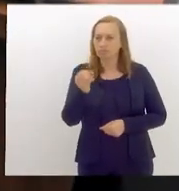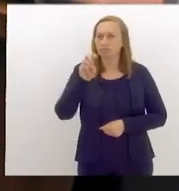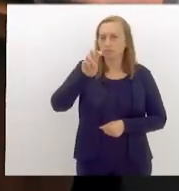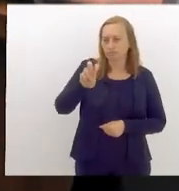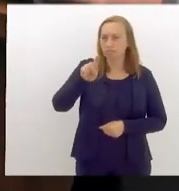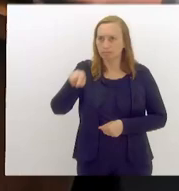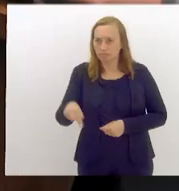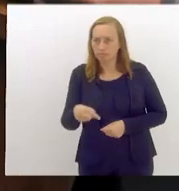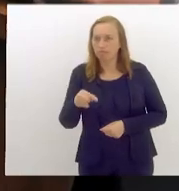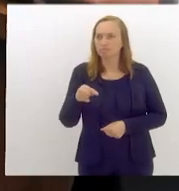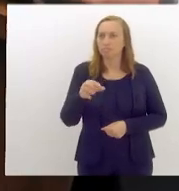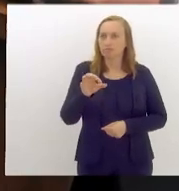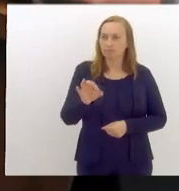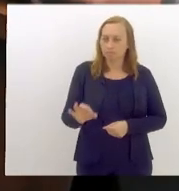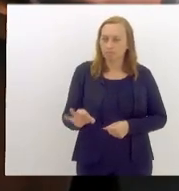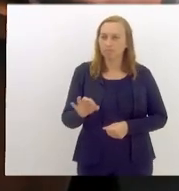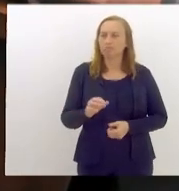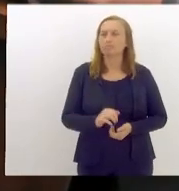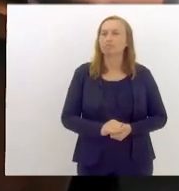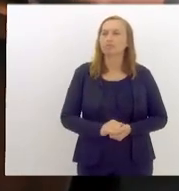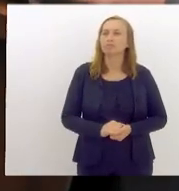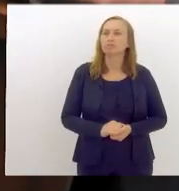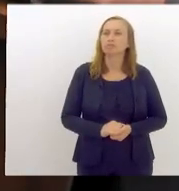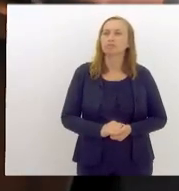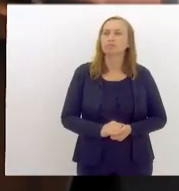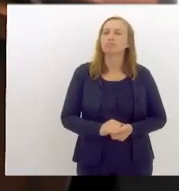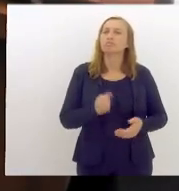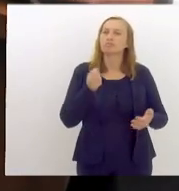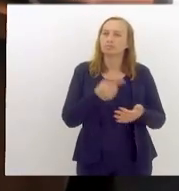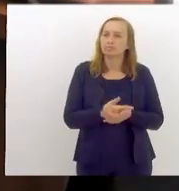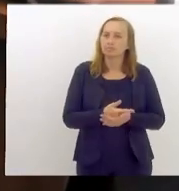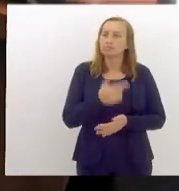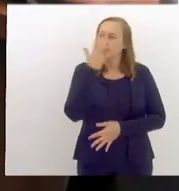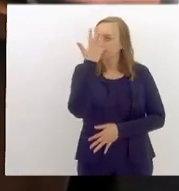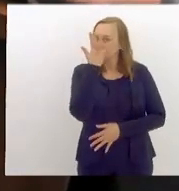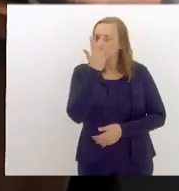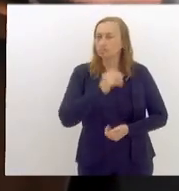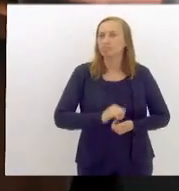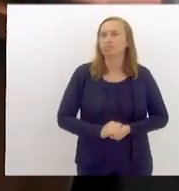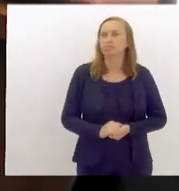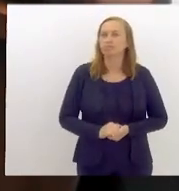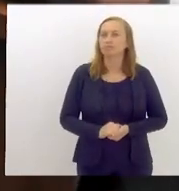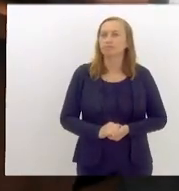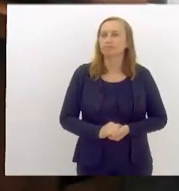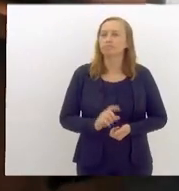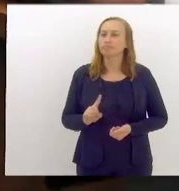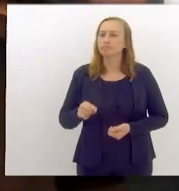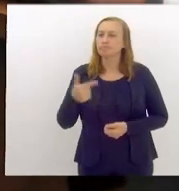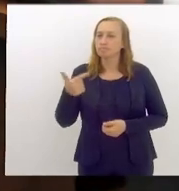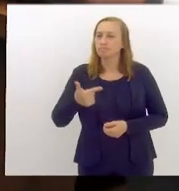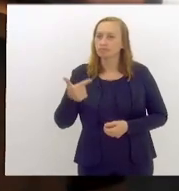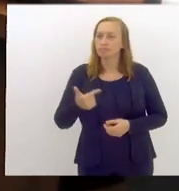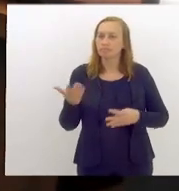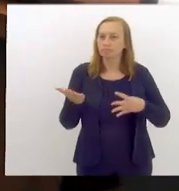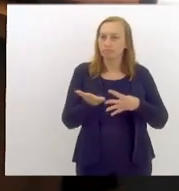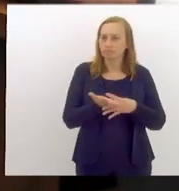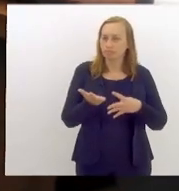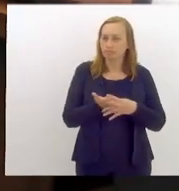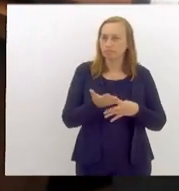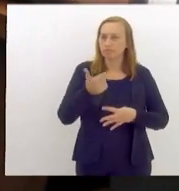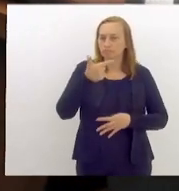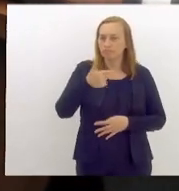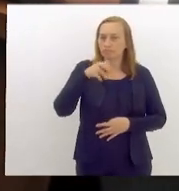5% de 26.1 e foi pago em fevereiro a segunda parcela de